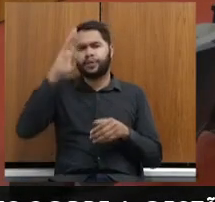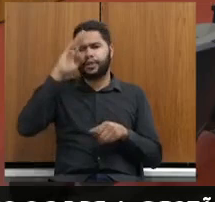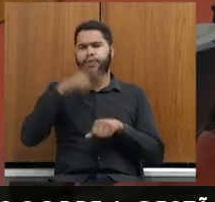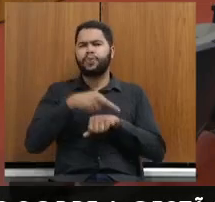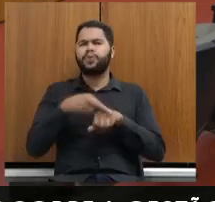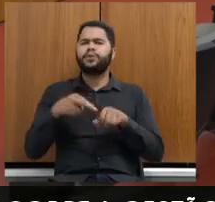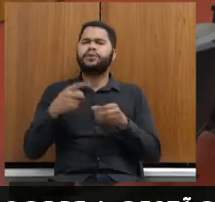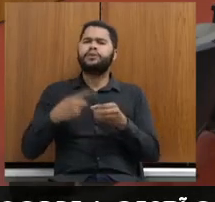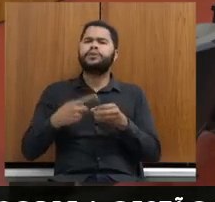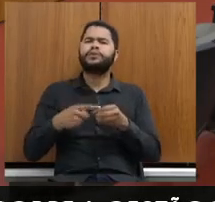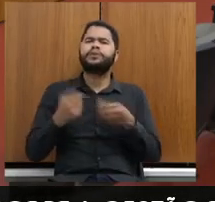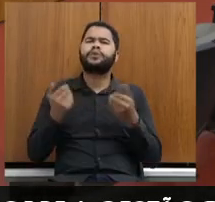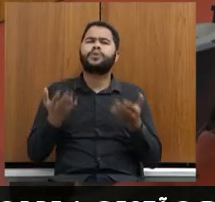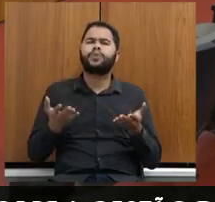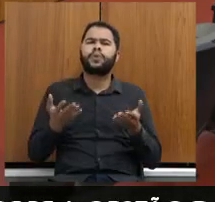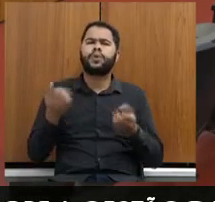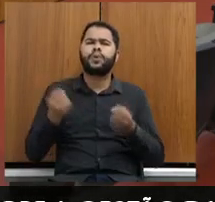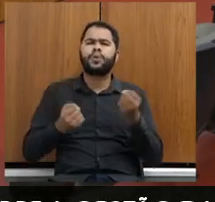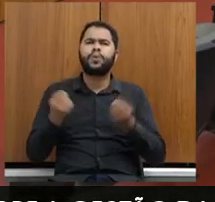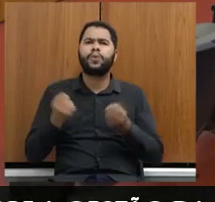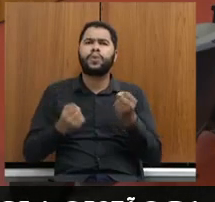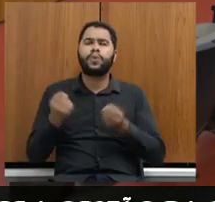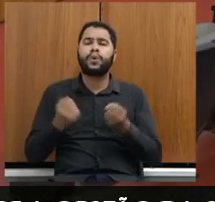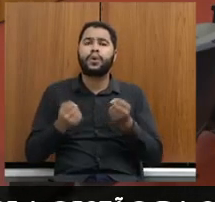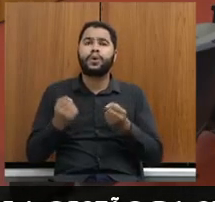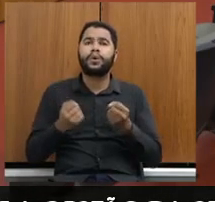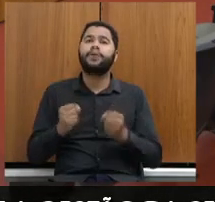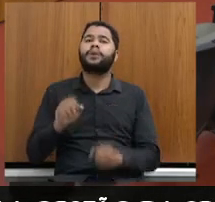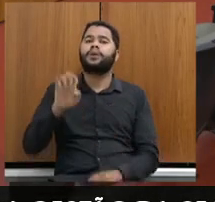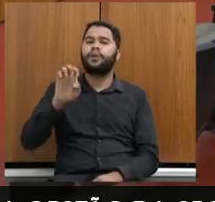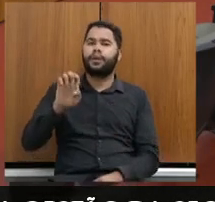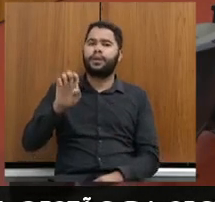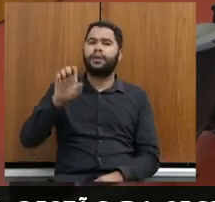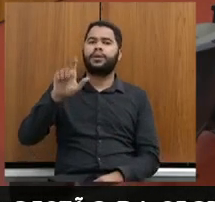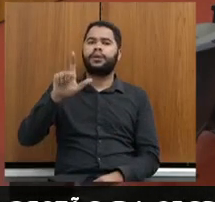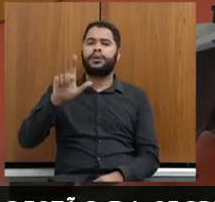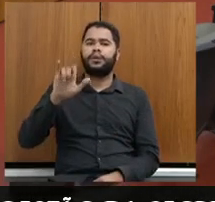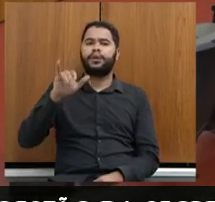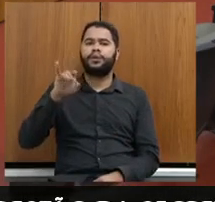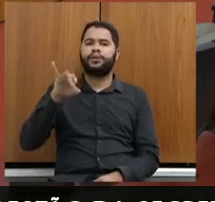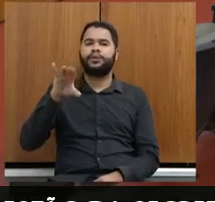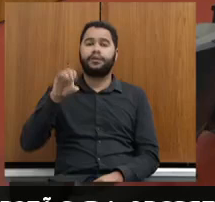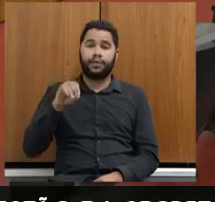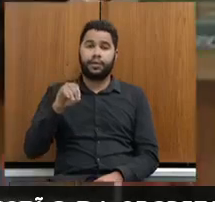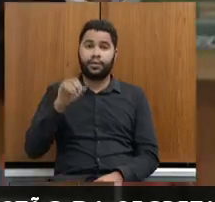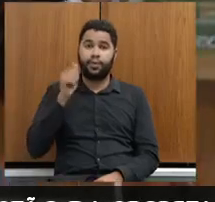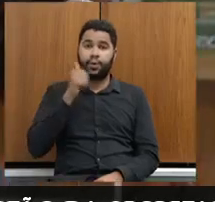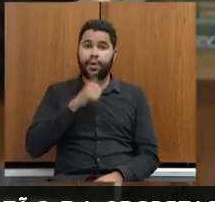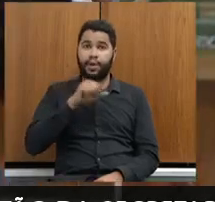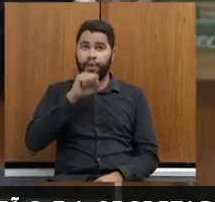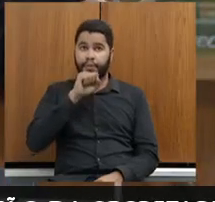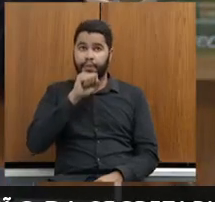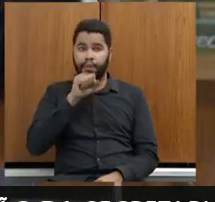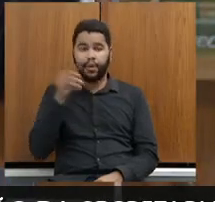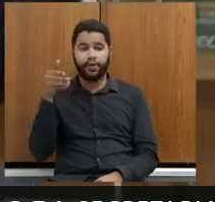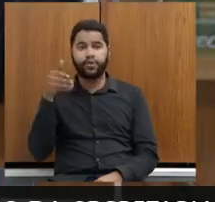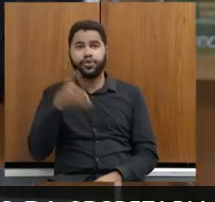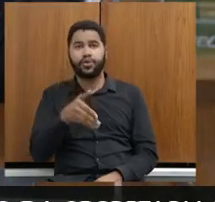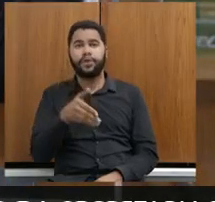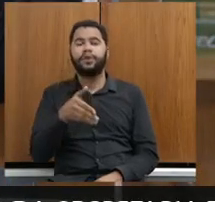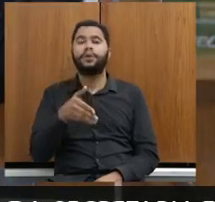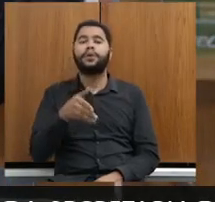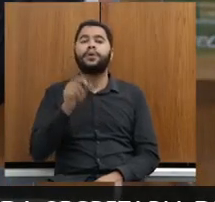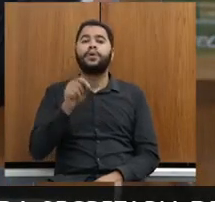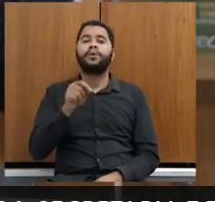a cidade de Rodrigo que o cabo tinha movie Síria ele se a cena e a mãe do cabo aparece na reunião Deputado